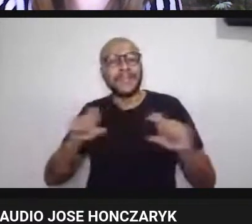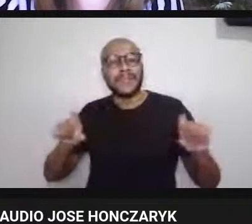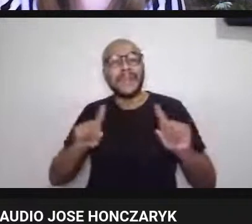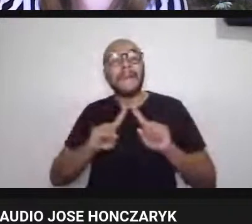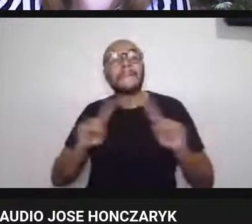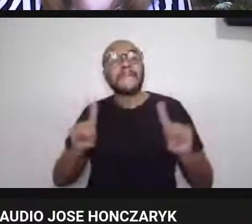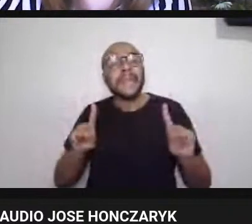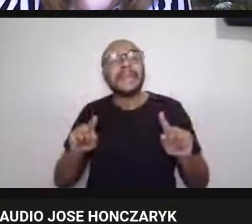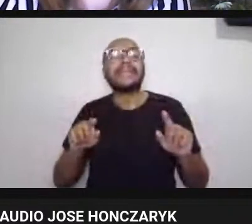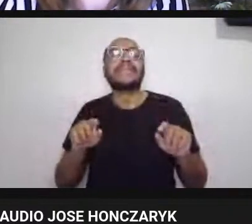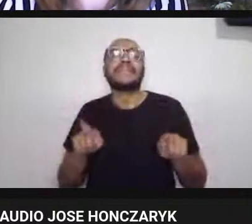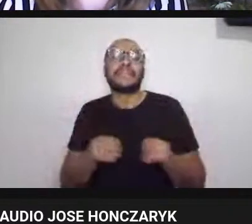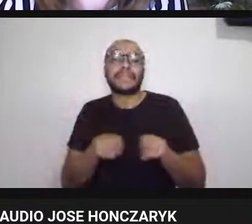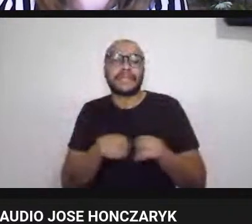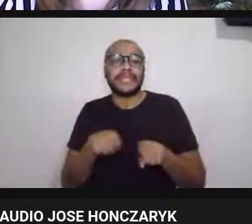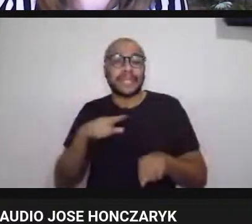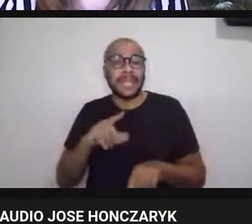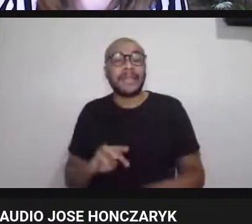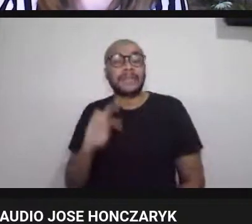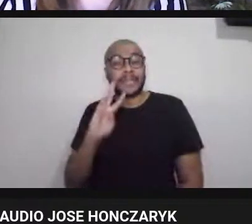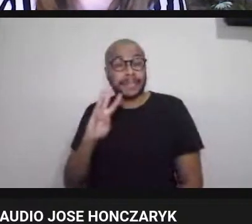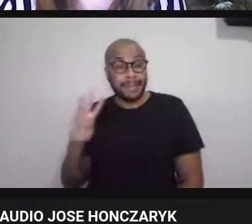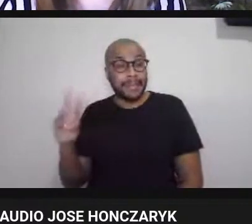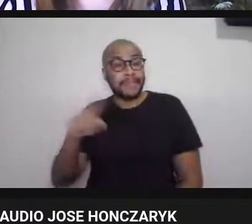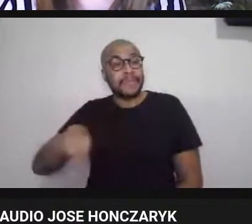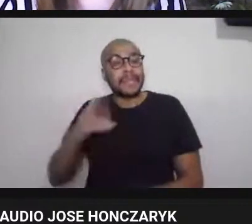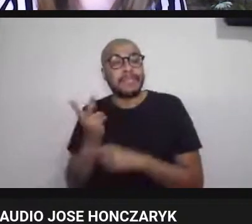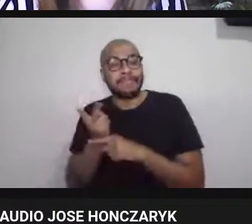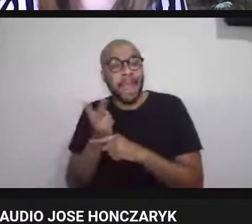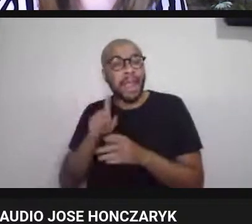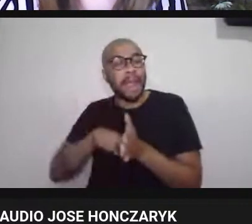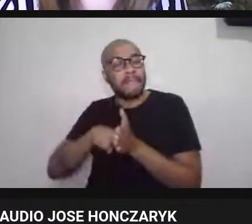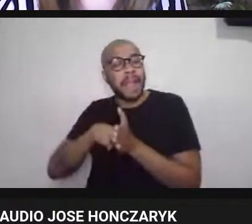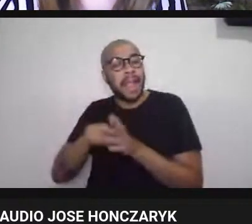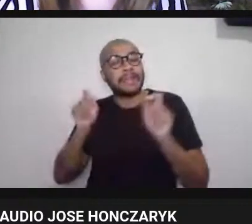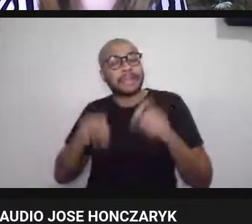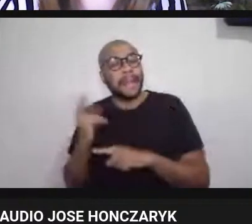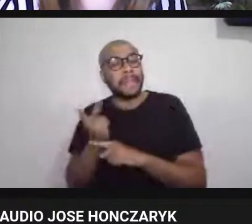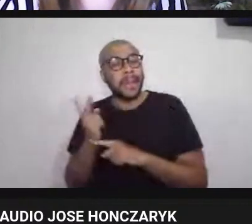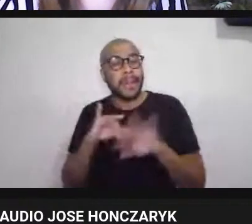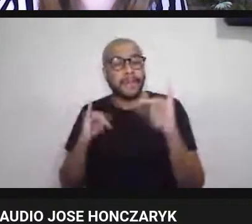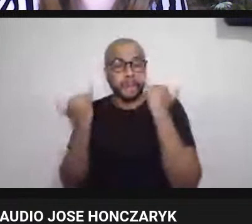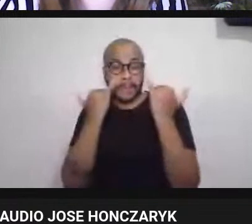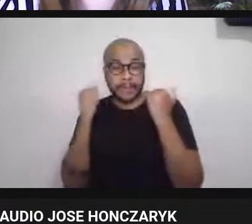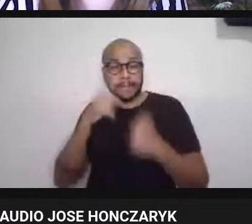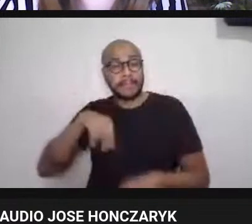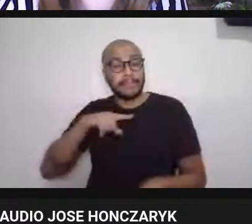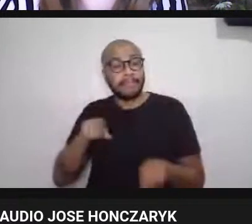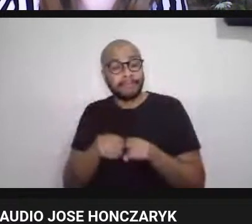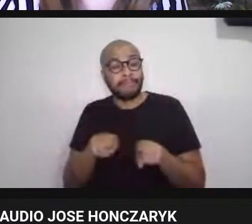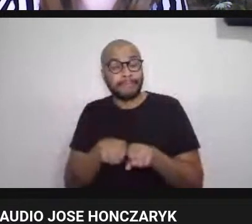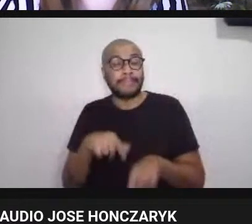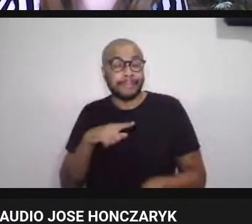foi passado também o site onde vocês podem procurar as informações.